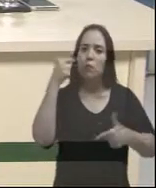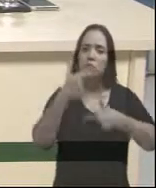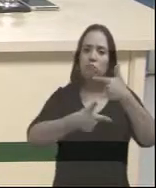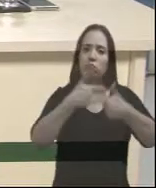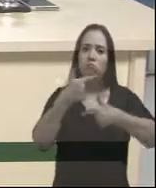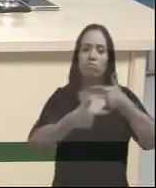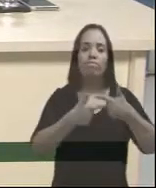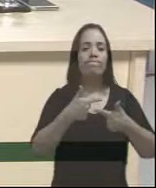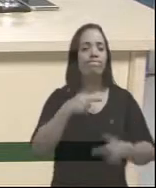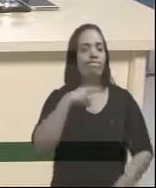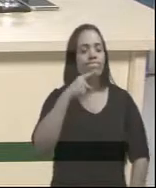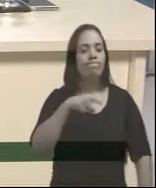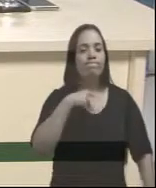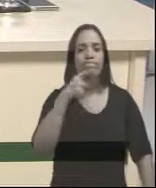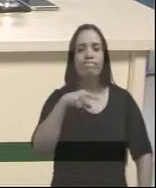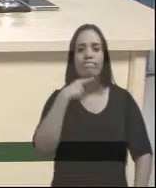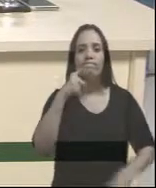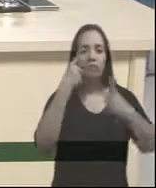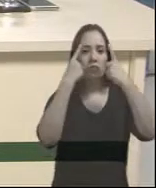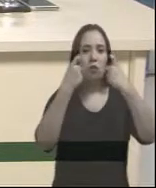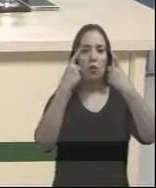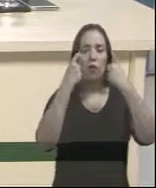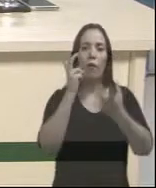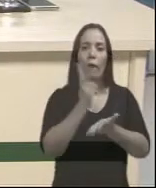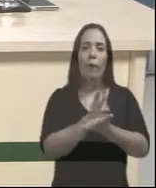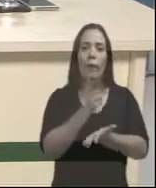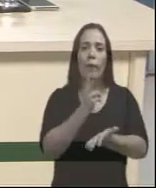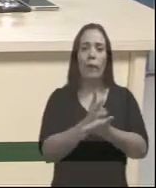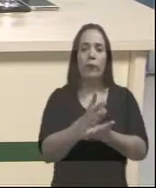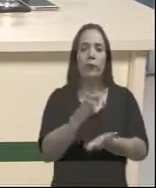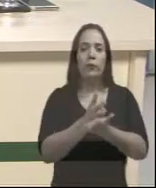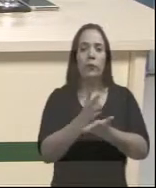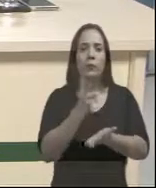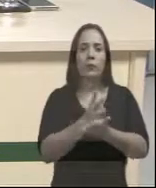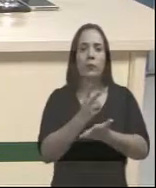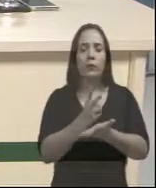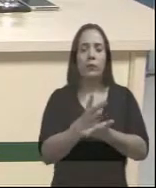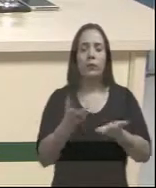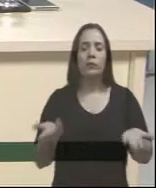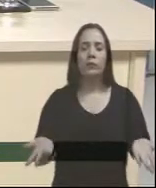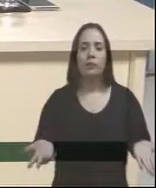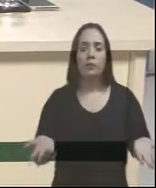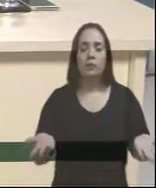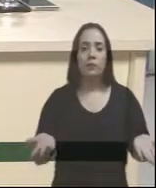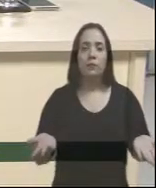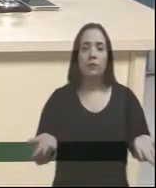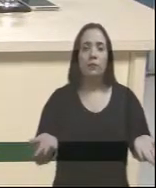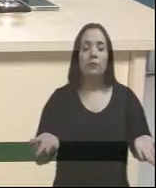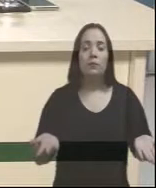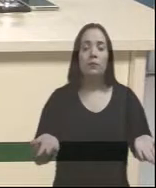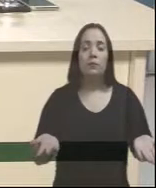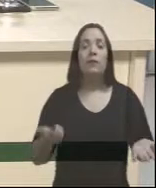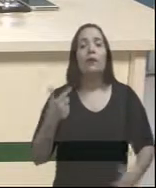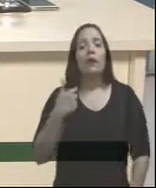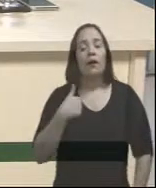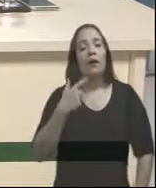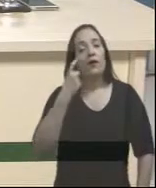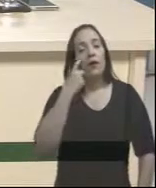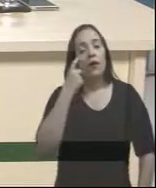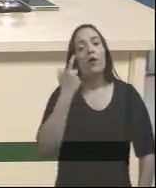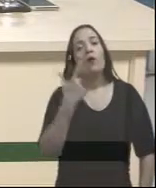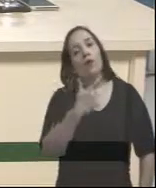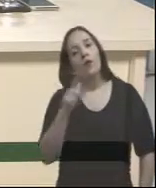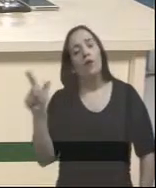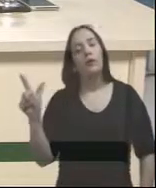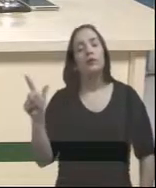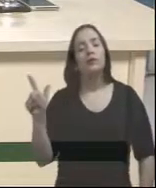e não deu certo. E não deu certo. A violência aumentou. Aí eu vou para outro lado que